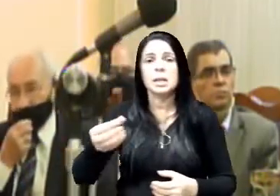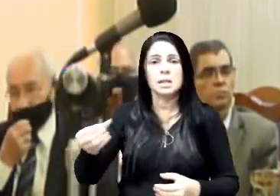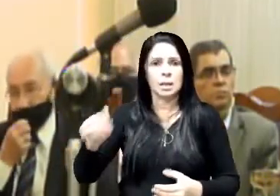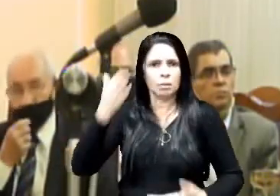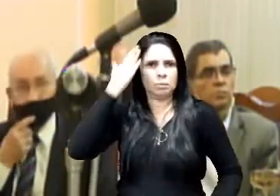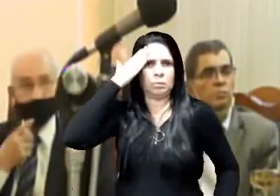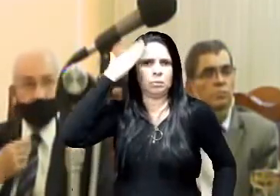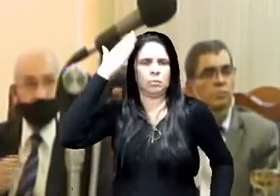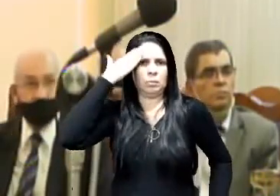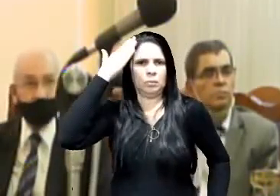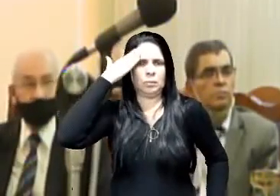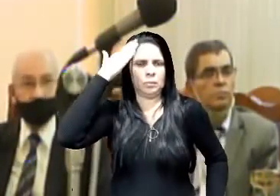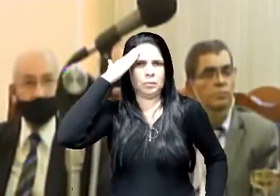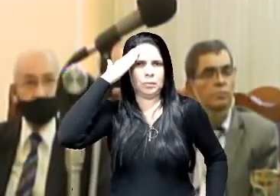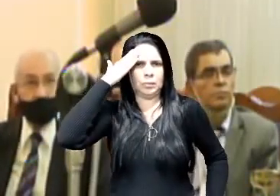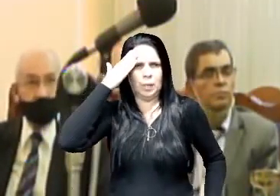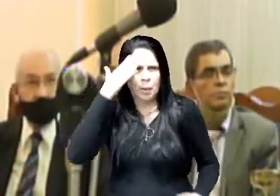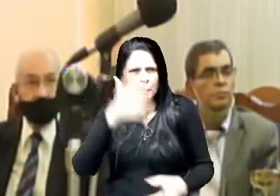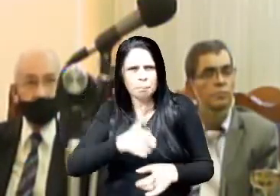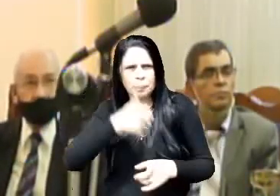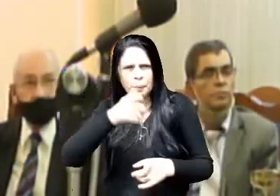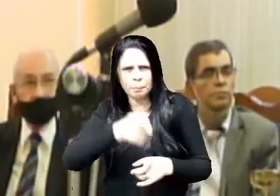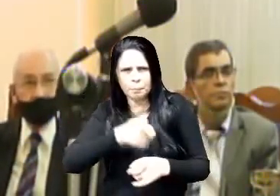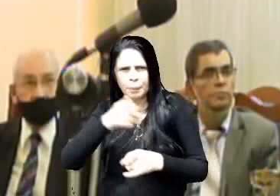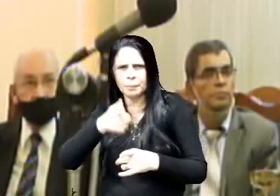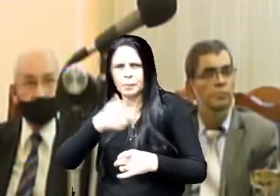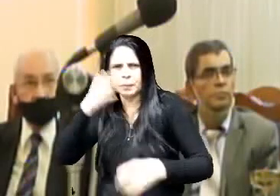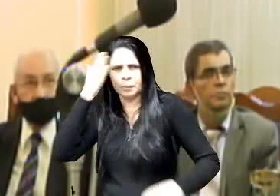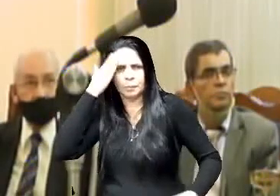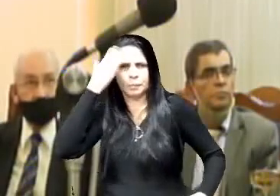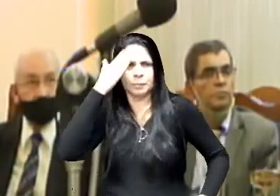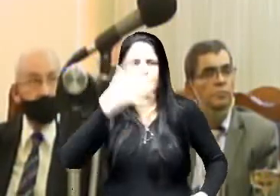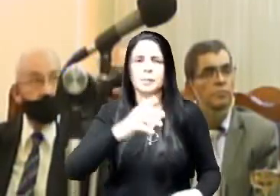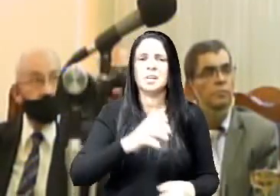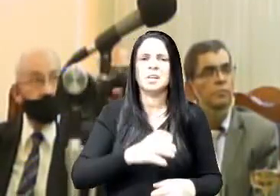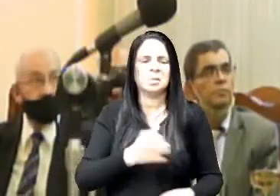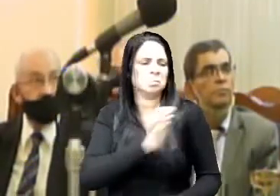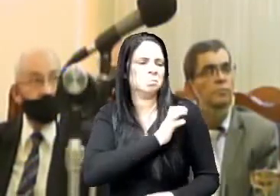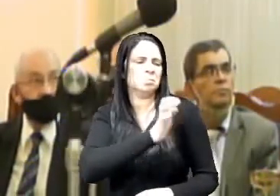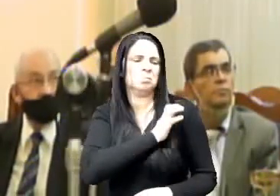especiais, atiradores de elite, que acompanhavam o imperador de